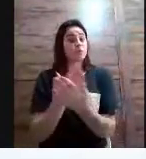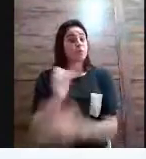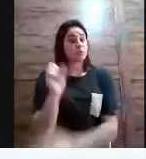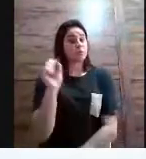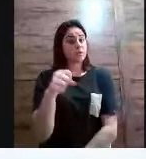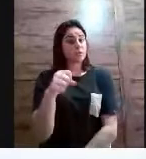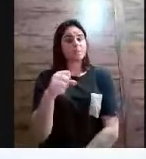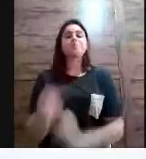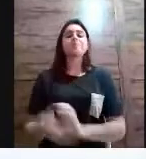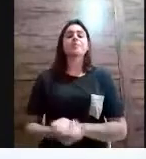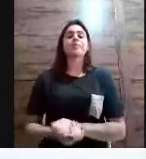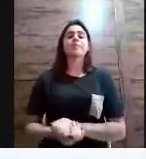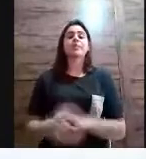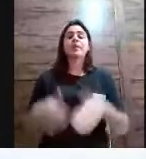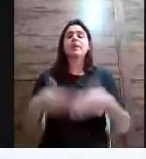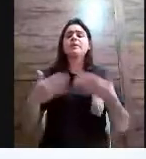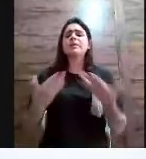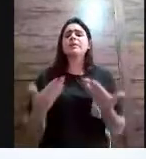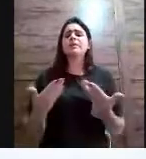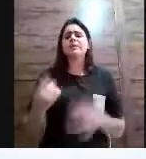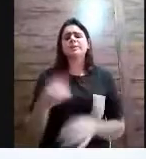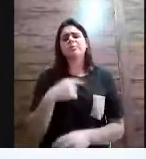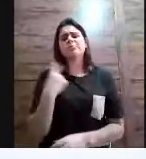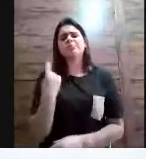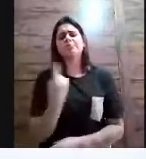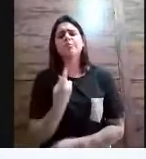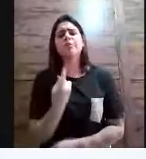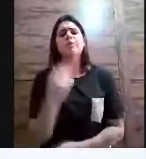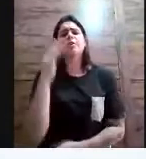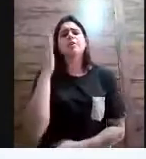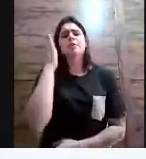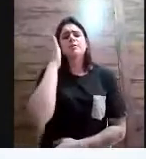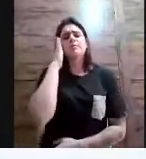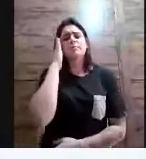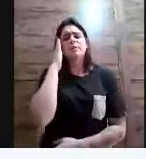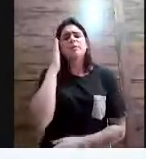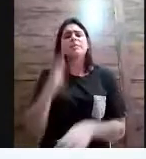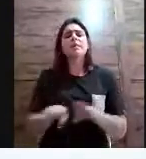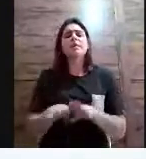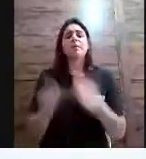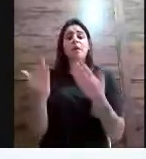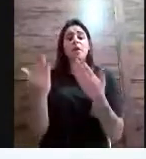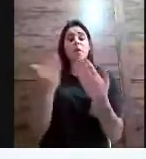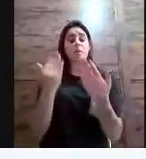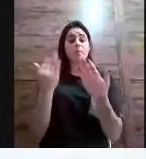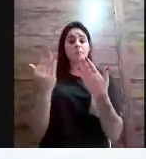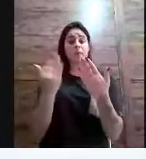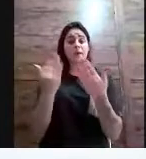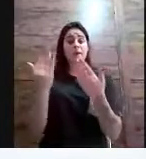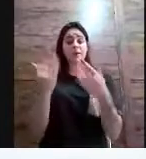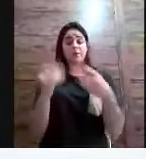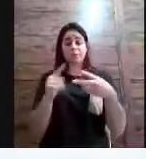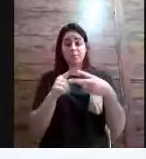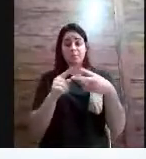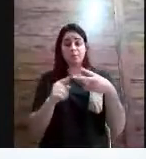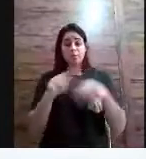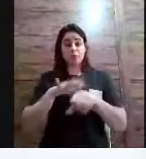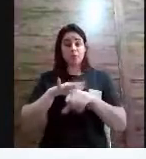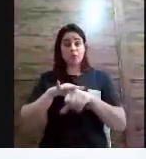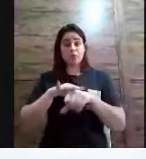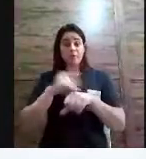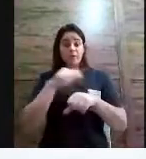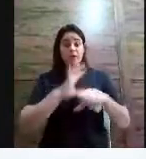falar com a senhora, não fazer aqui uma análise, né? Uma comparação entre Covid-19 e AIDS no